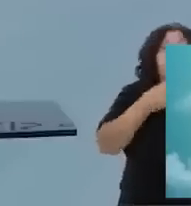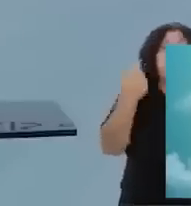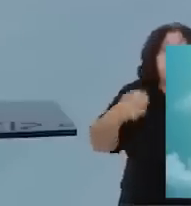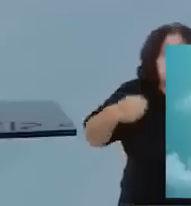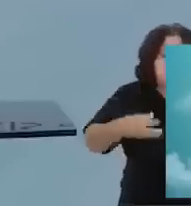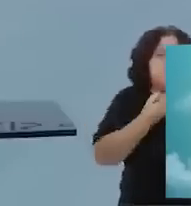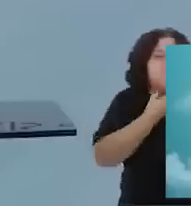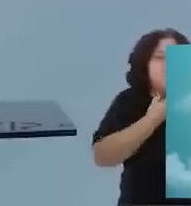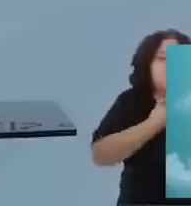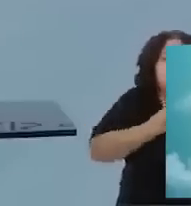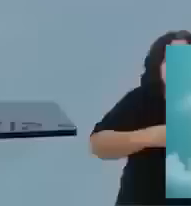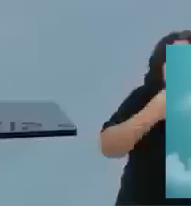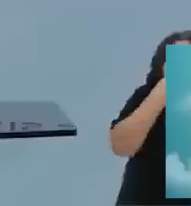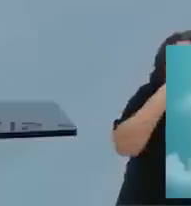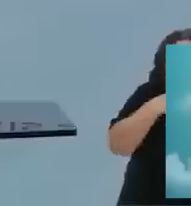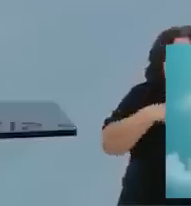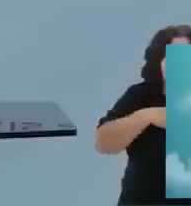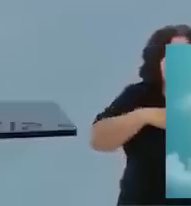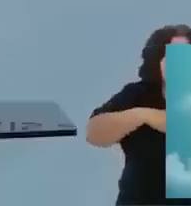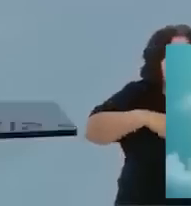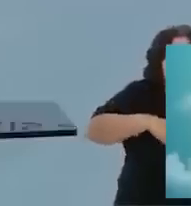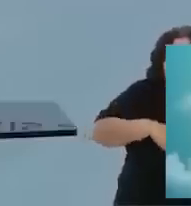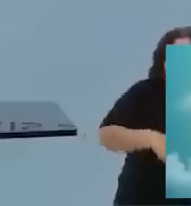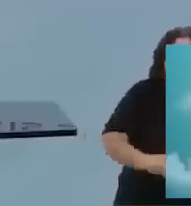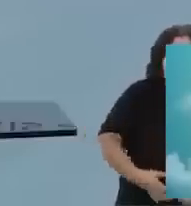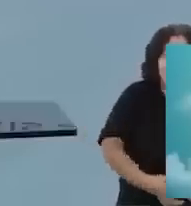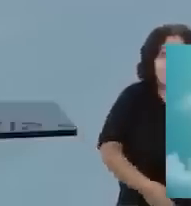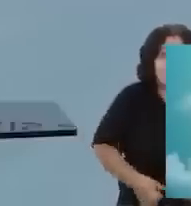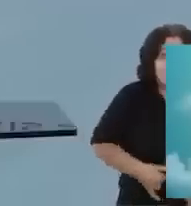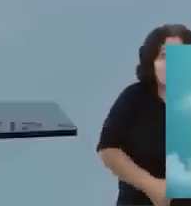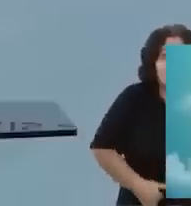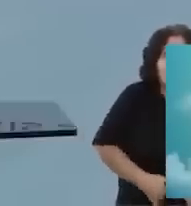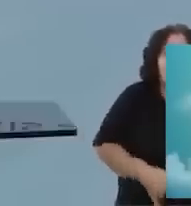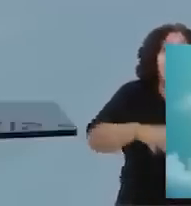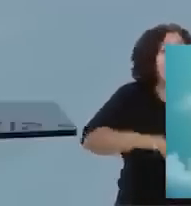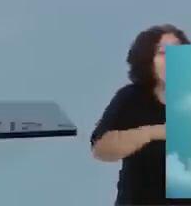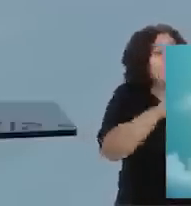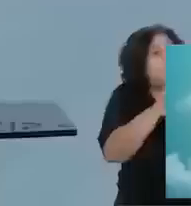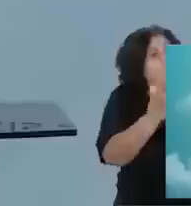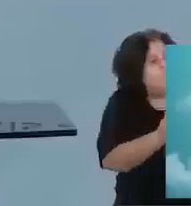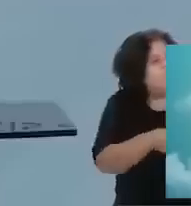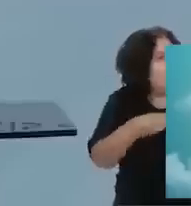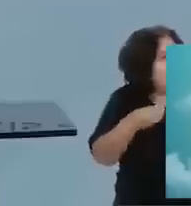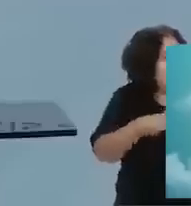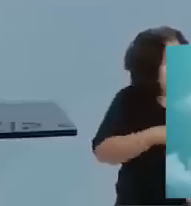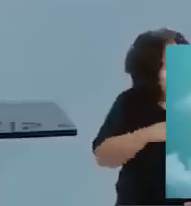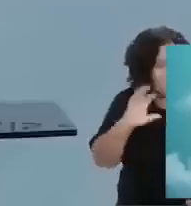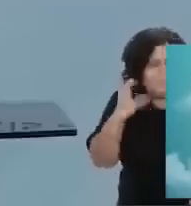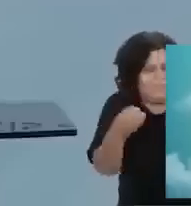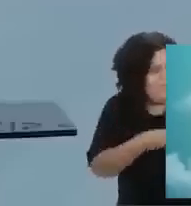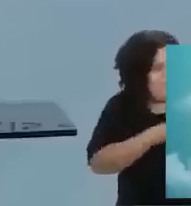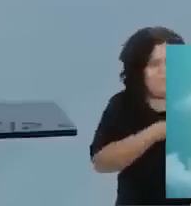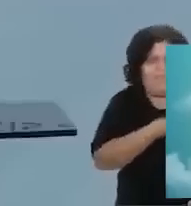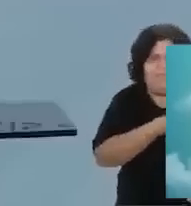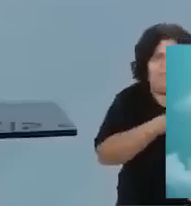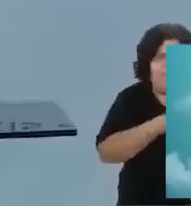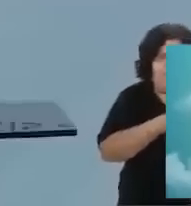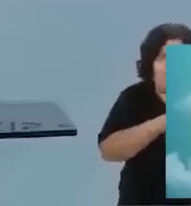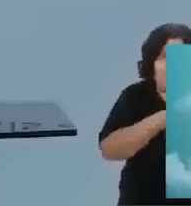estômago, você precisa do estômago para processar, para que tudo isso gere vida, não só gosto,